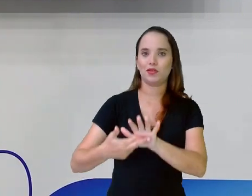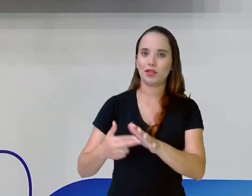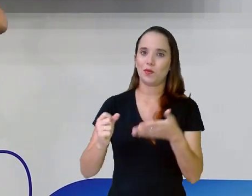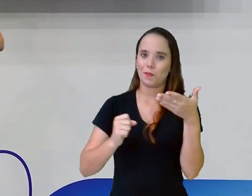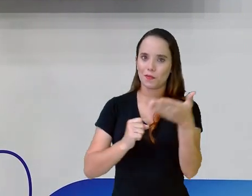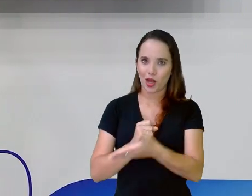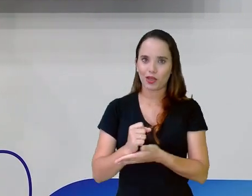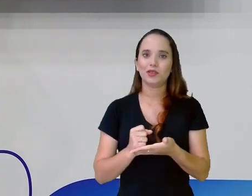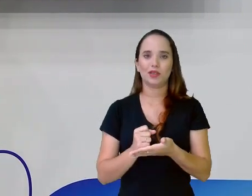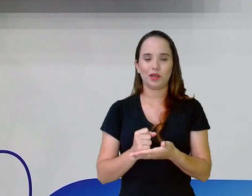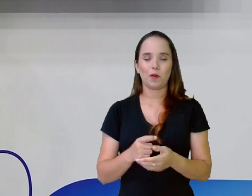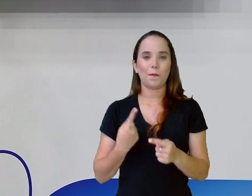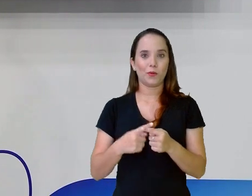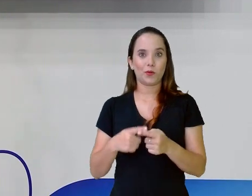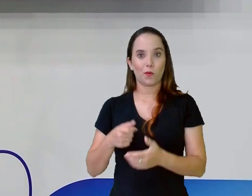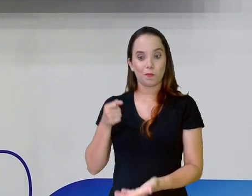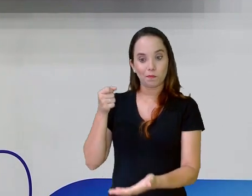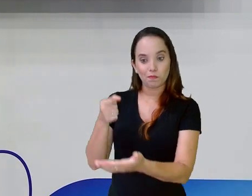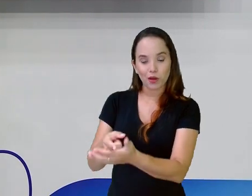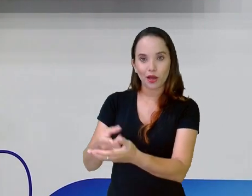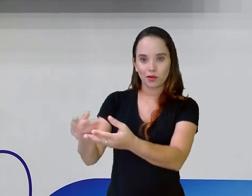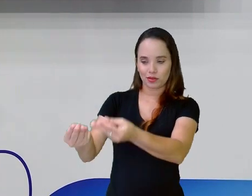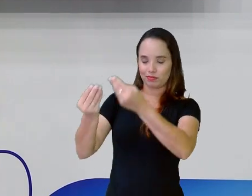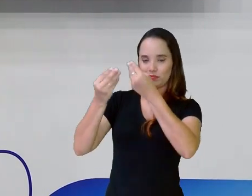valor e recebo o troco.